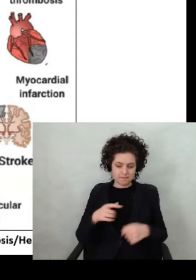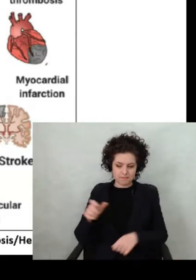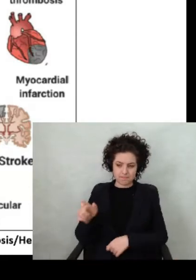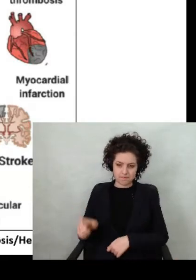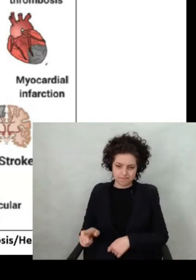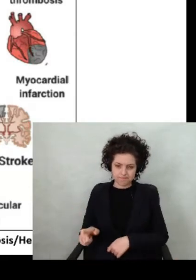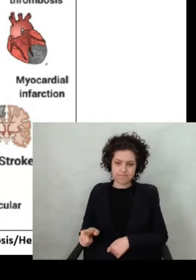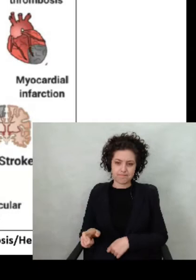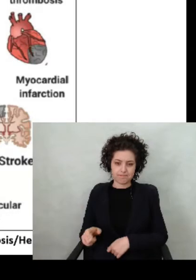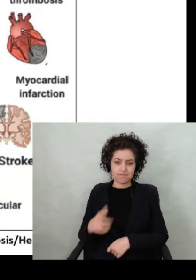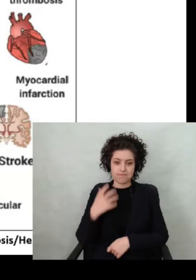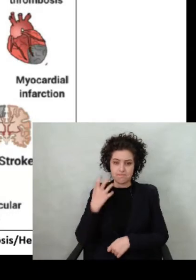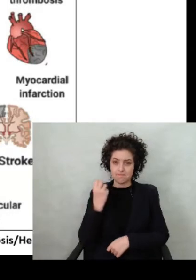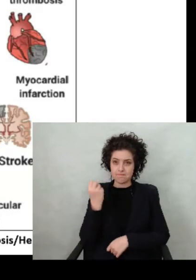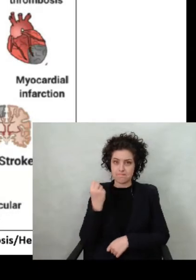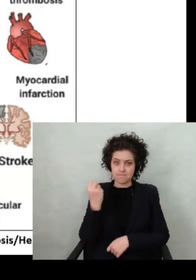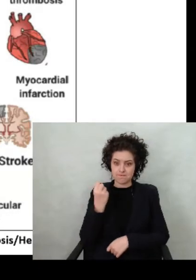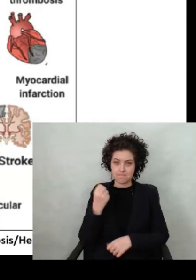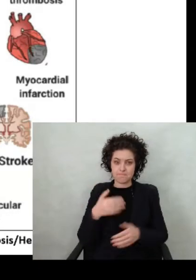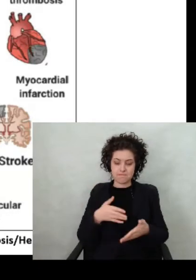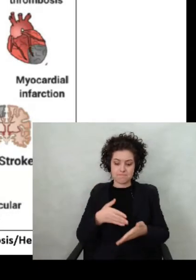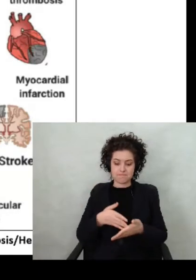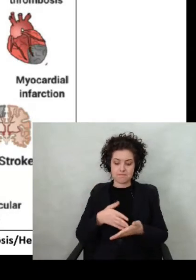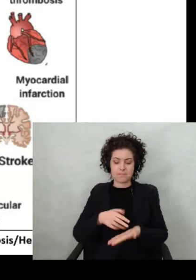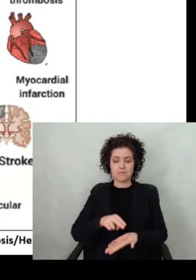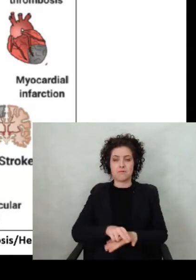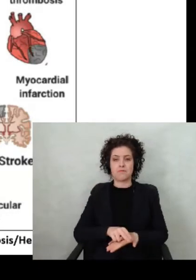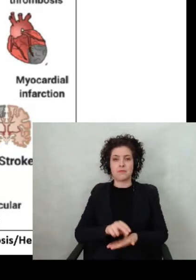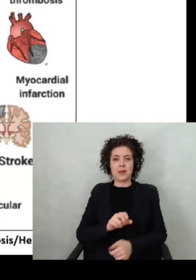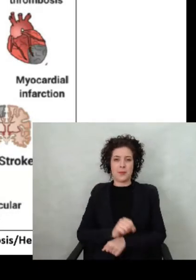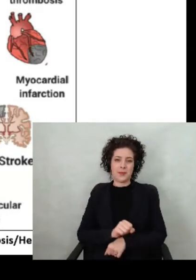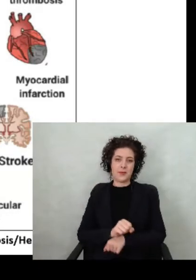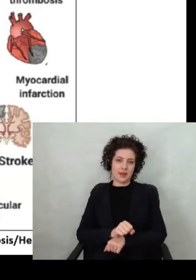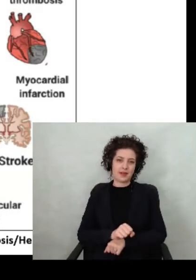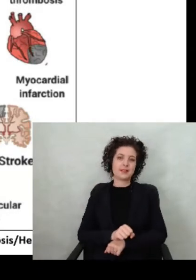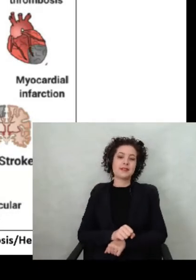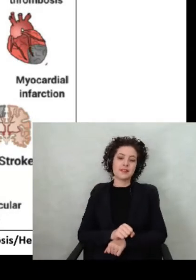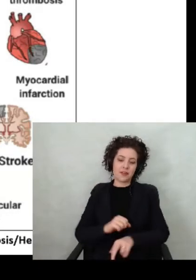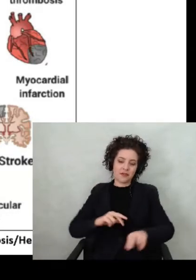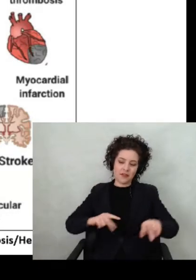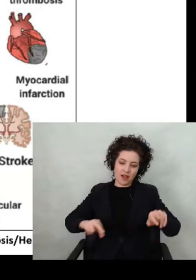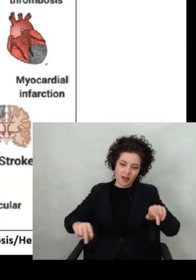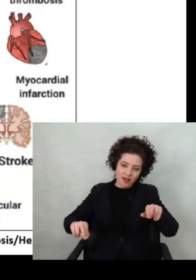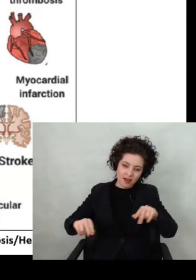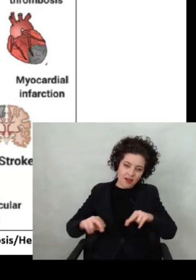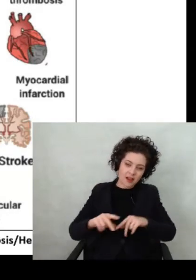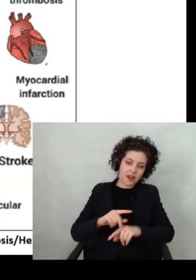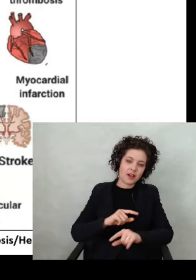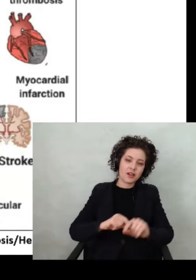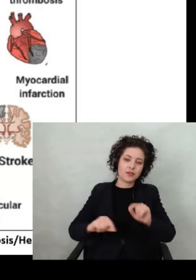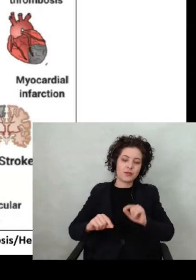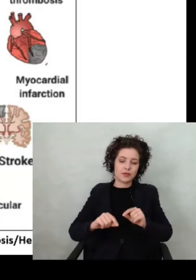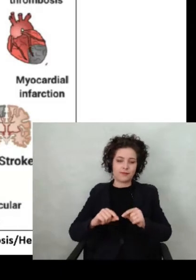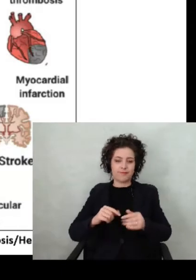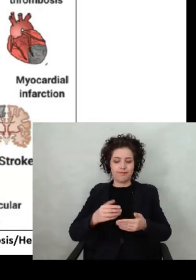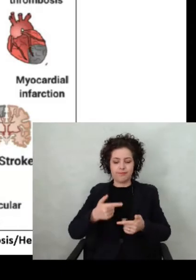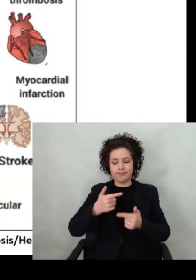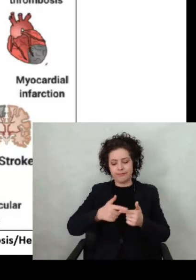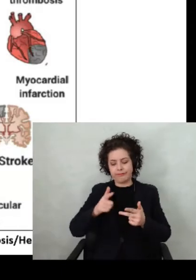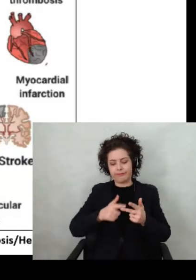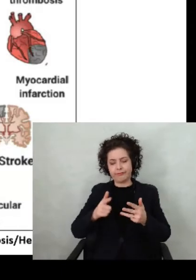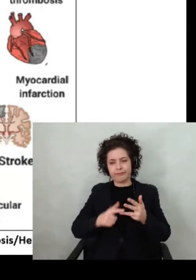gravemente doente, restrito ao leito, imobilizado, com várias comorbidades protrombóticas, né?